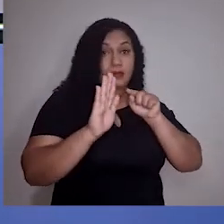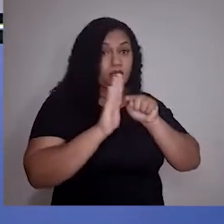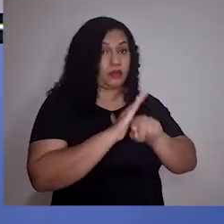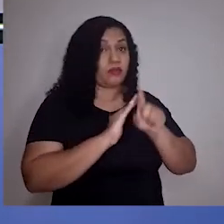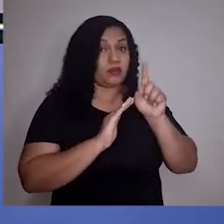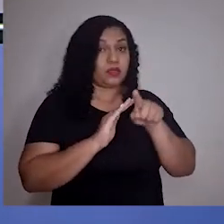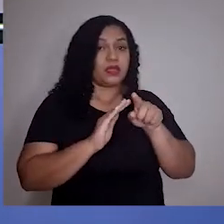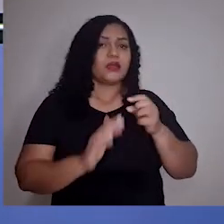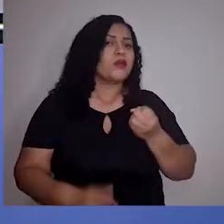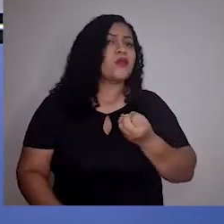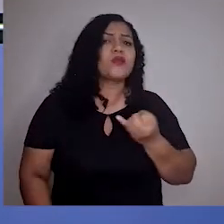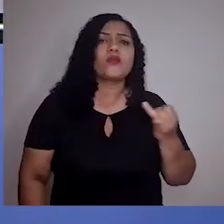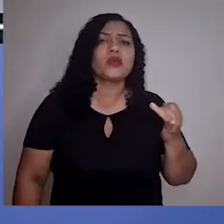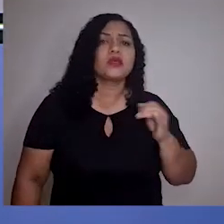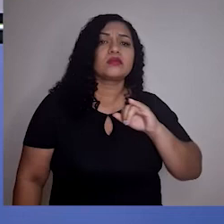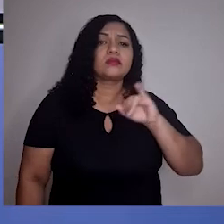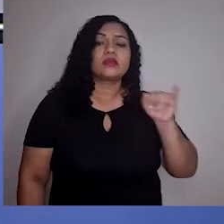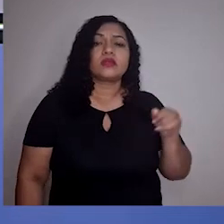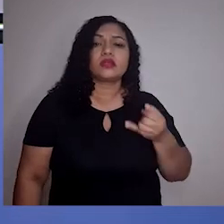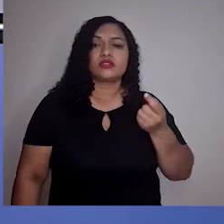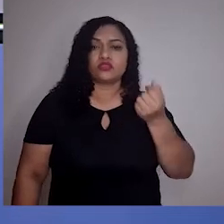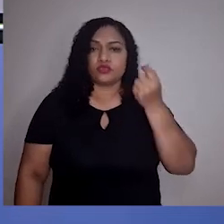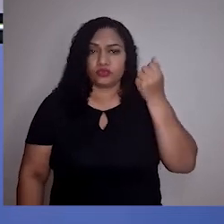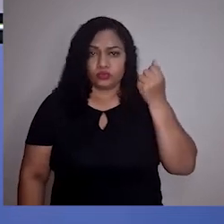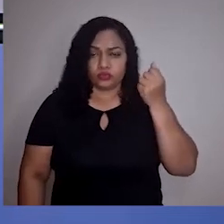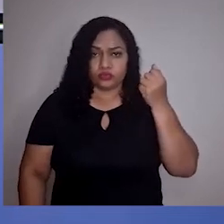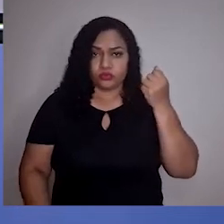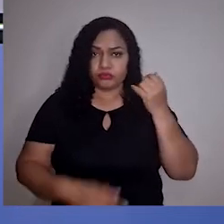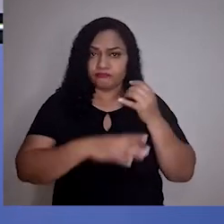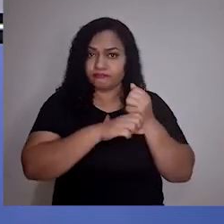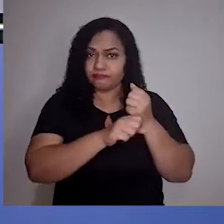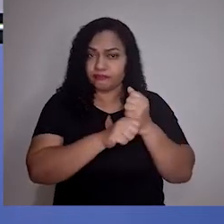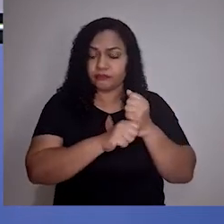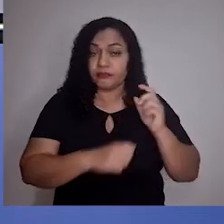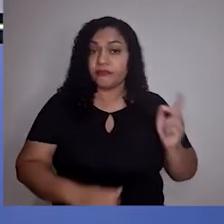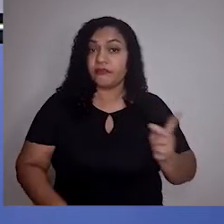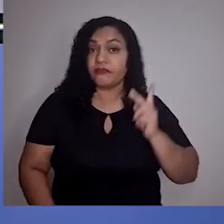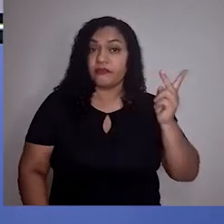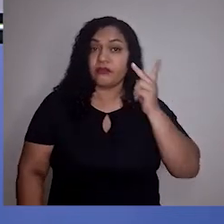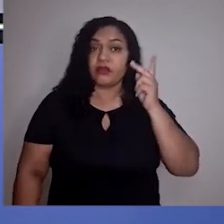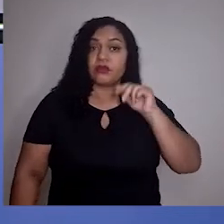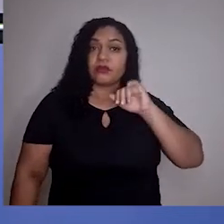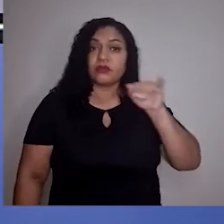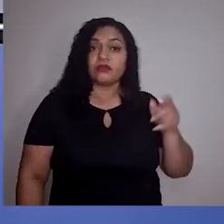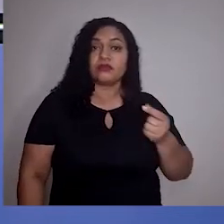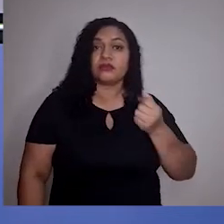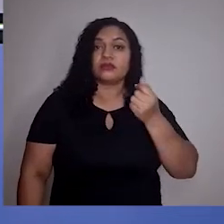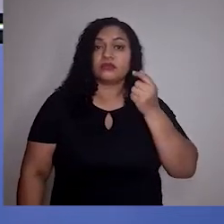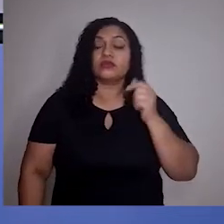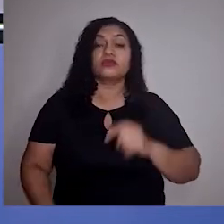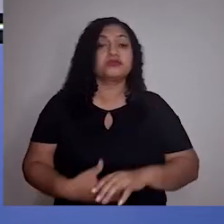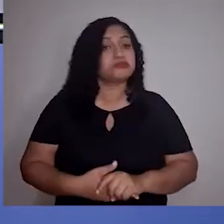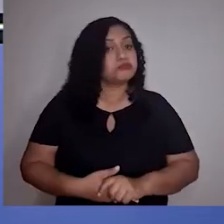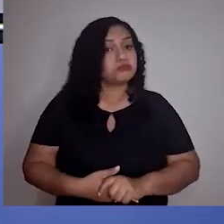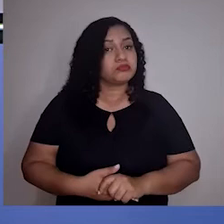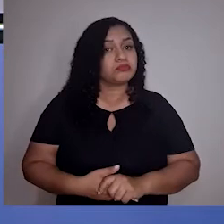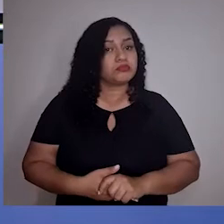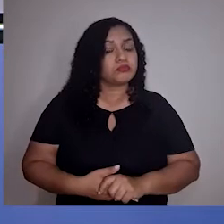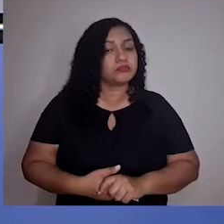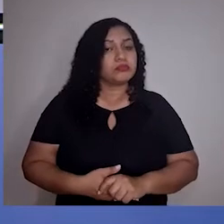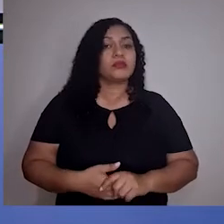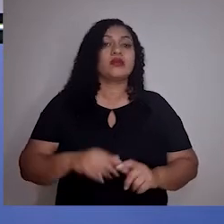valor dos juros. E para calcular o valor dos juros, nós vamos usar aquela outra fórmula. O juros é o